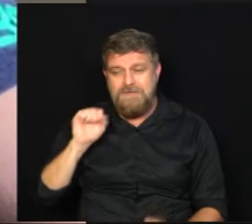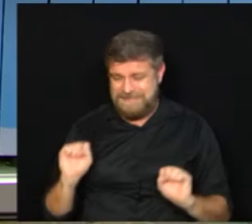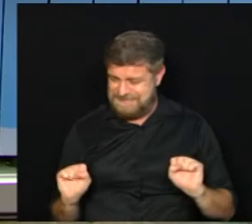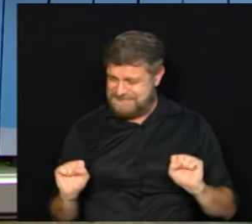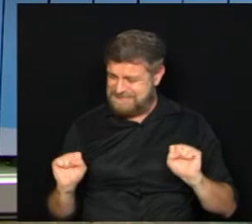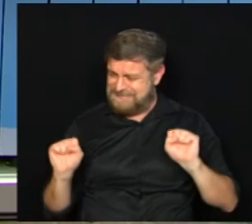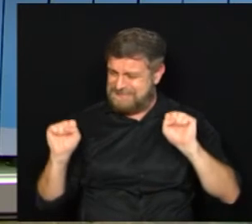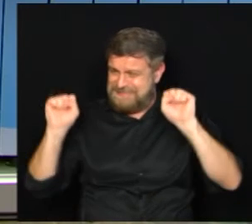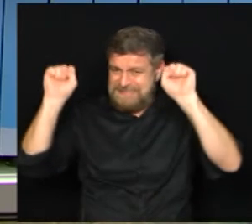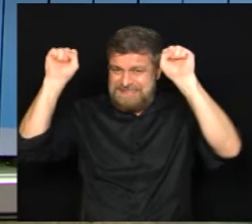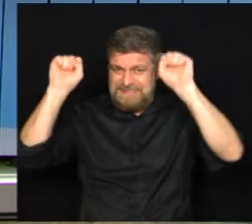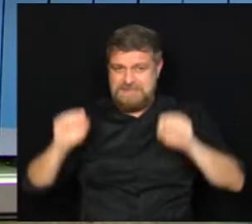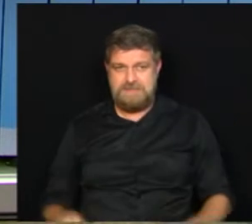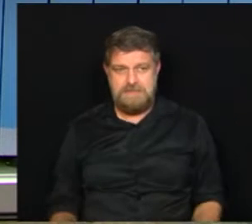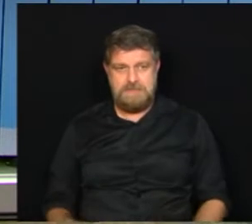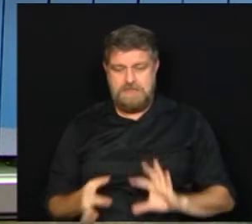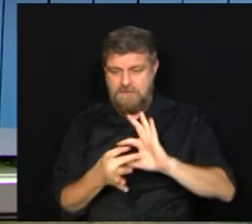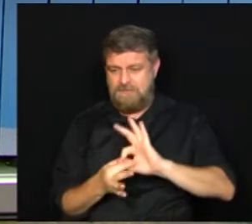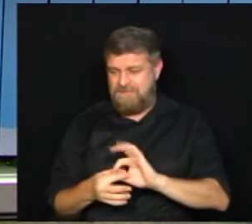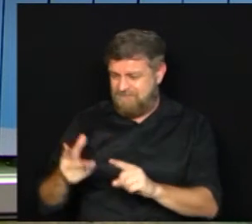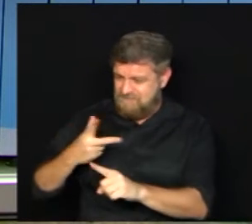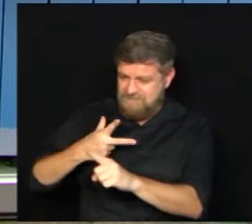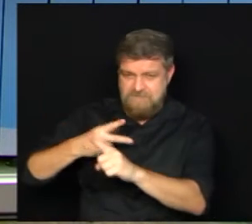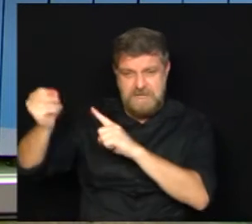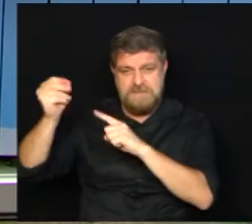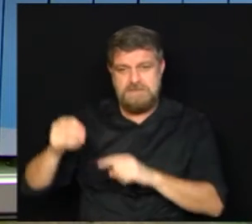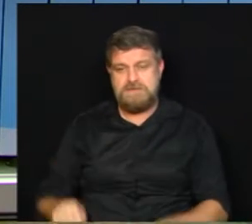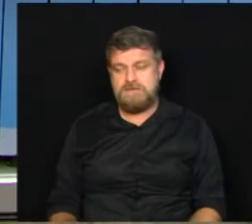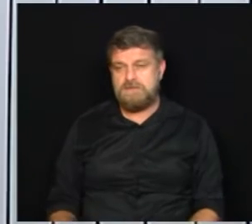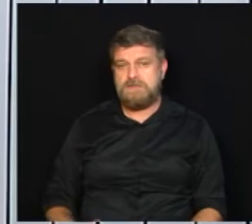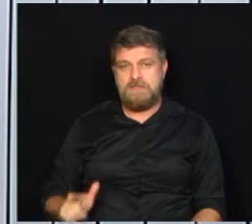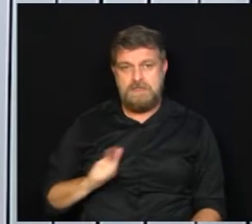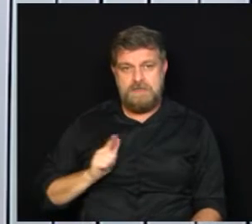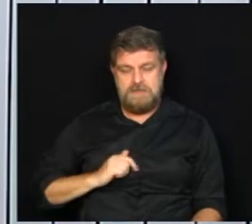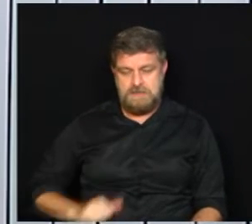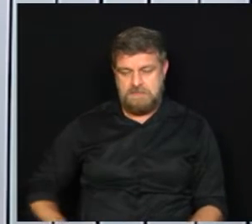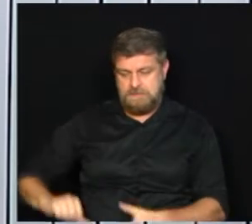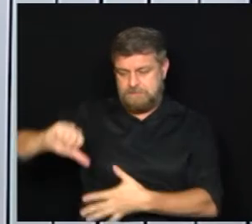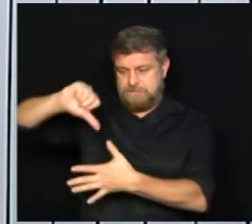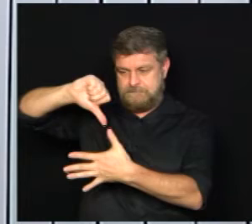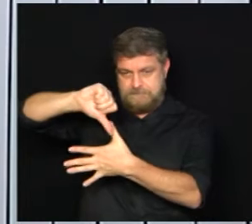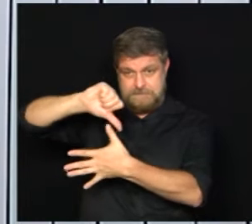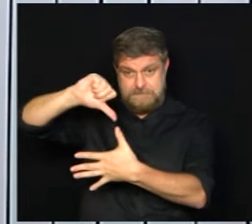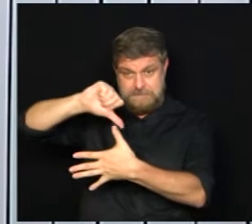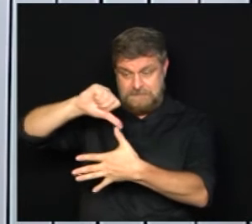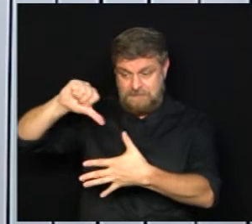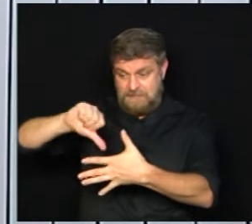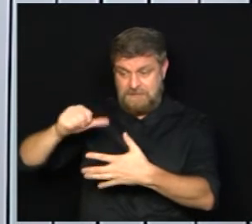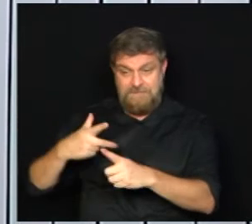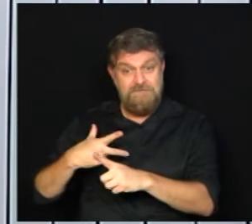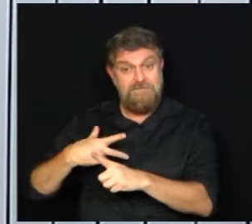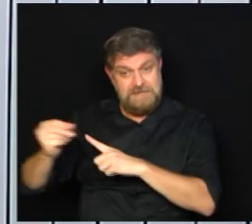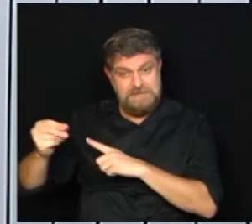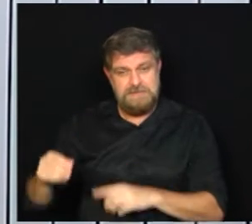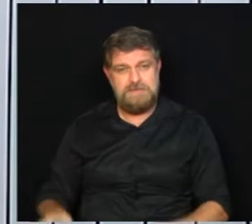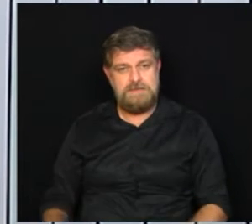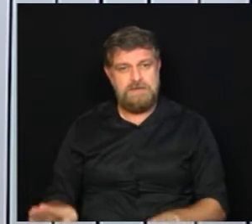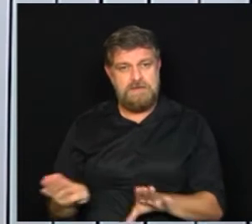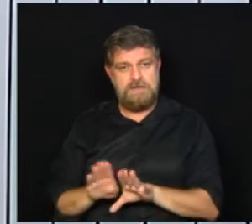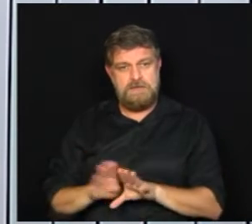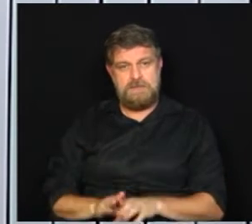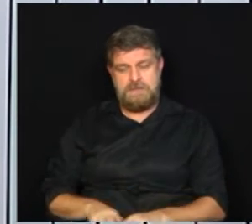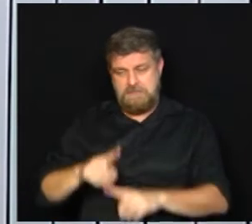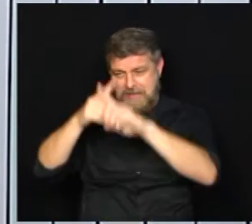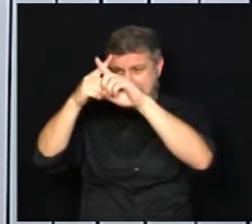de peso olímpico sub-17. Você conquistou o sul-americano sub-15, sub-17, campeã